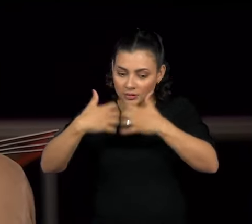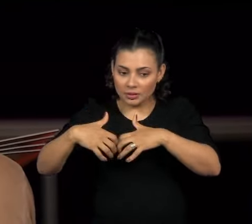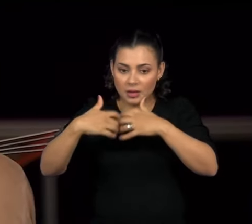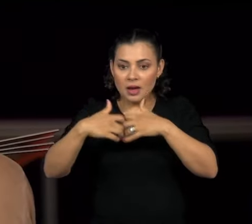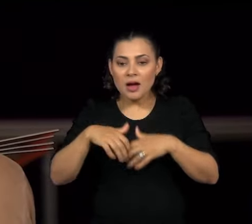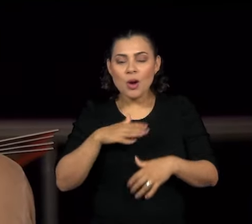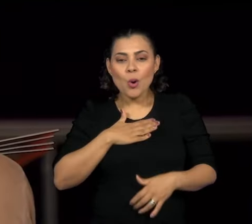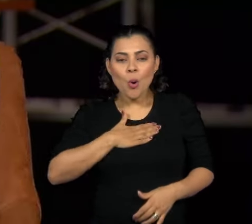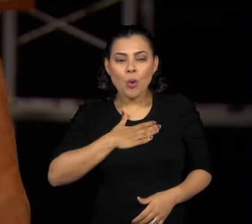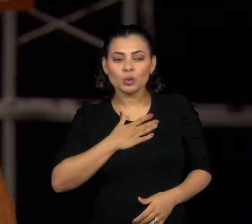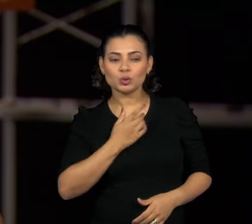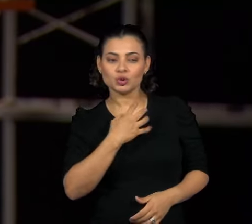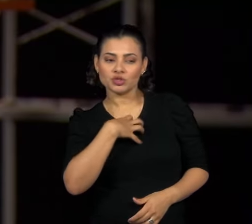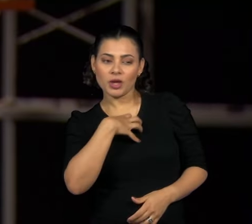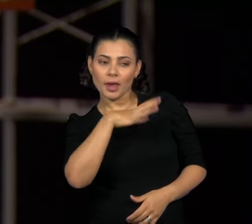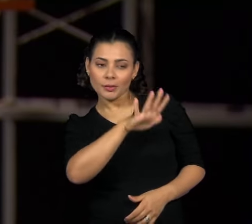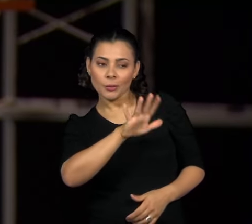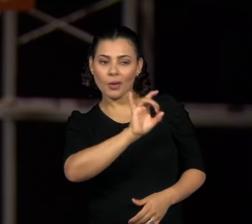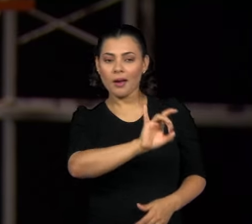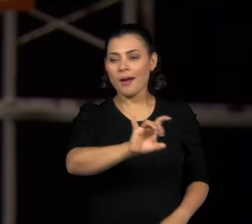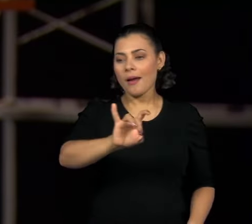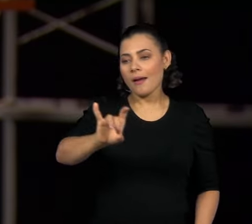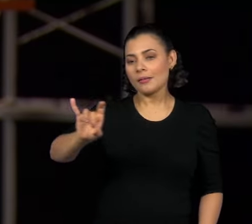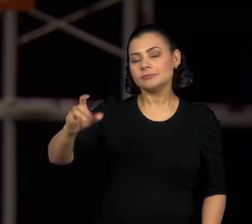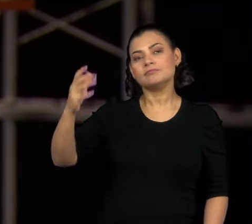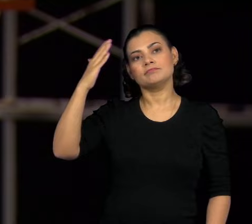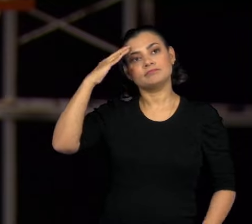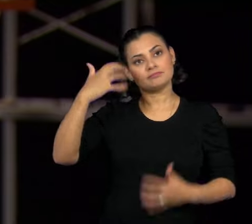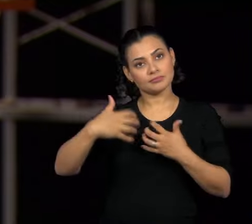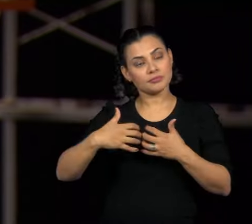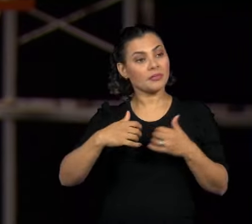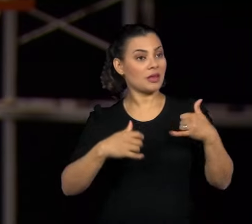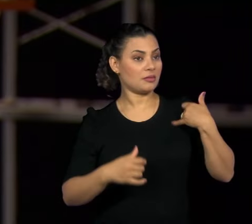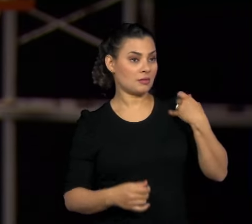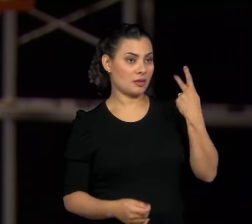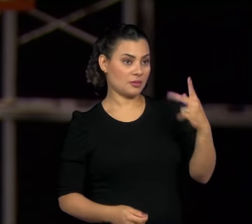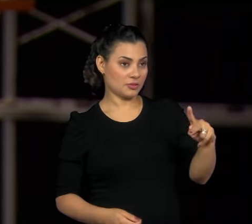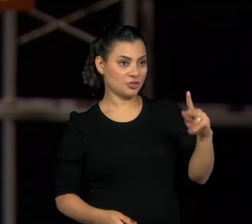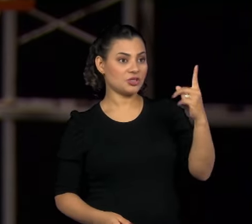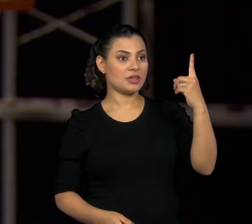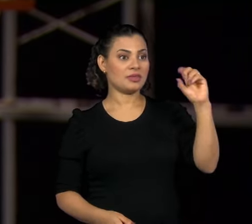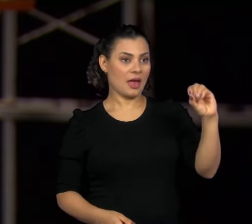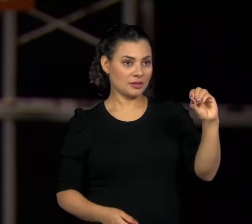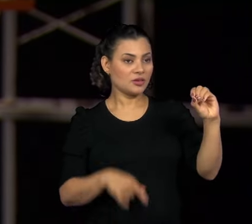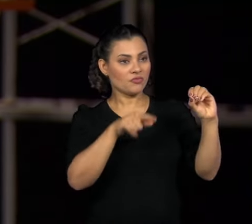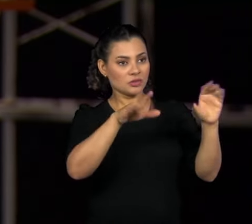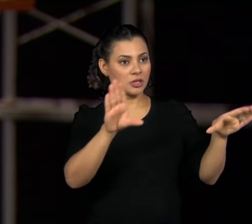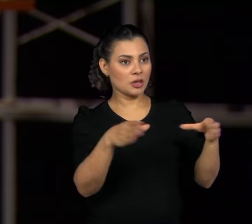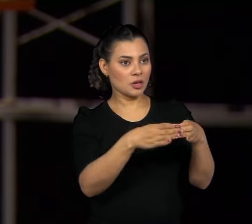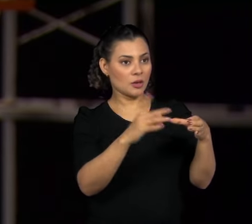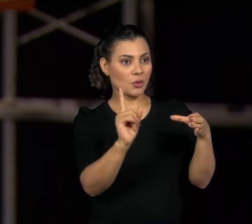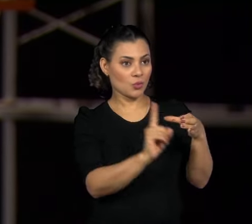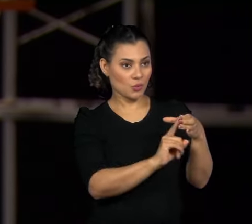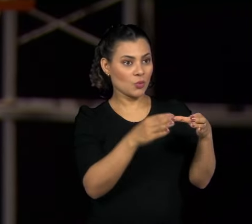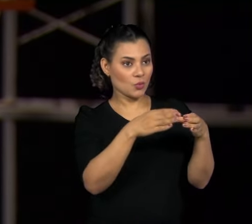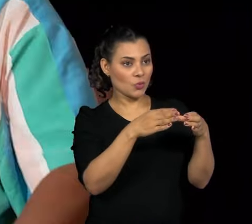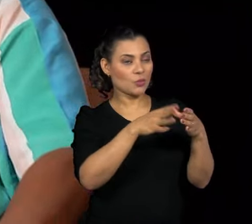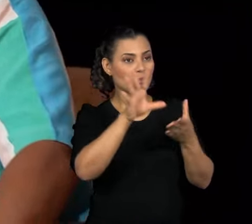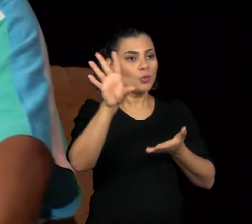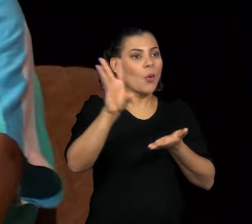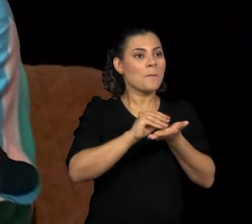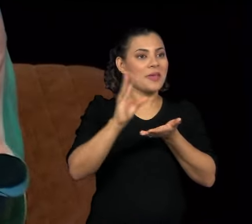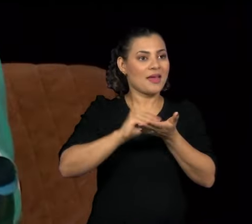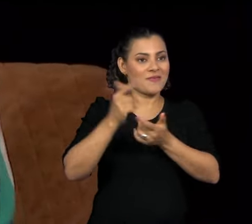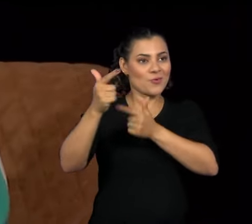das pessoas. Chico, e é verdade que por volta aí dos 10 anos de idade você já fazia parte de bandas cover? Ah,